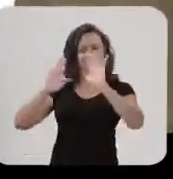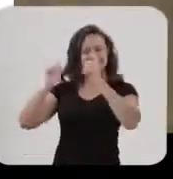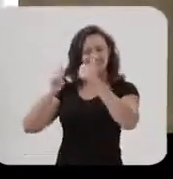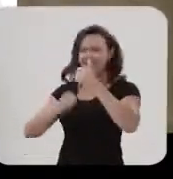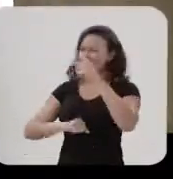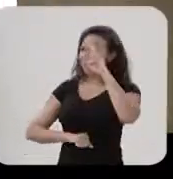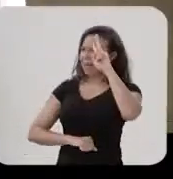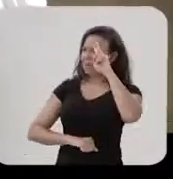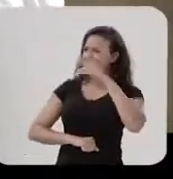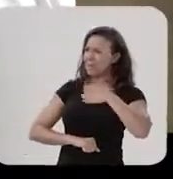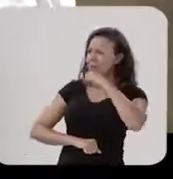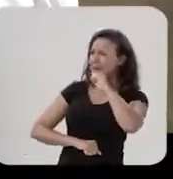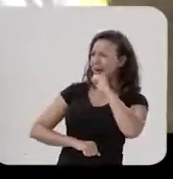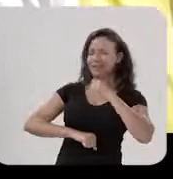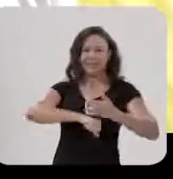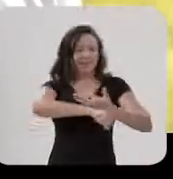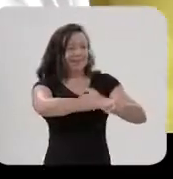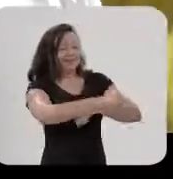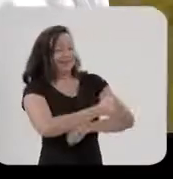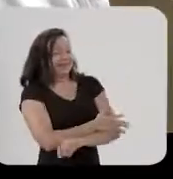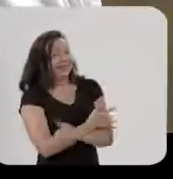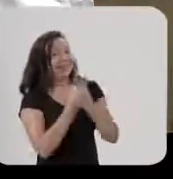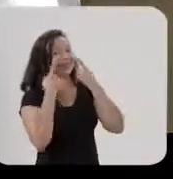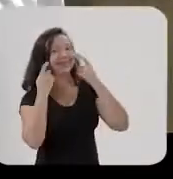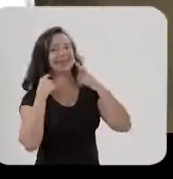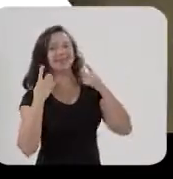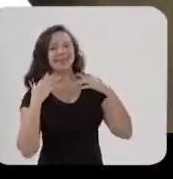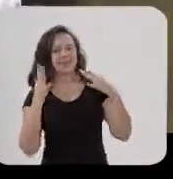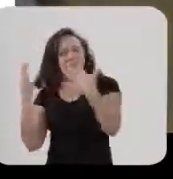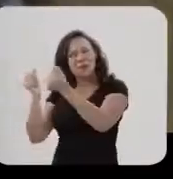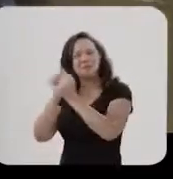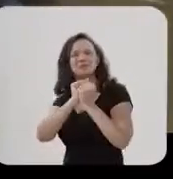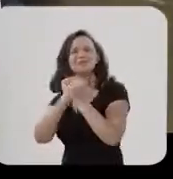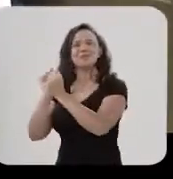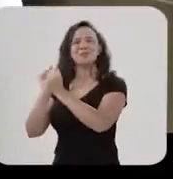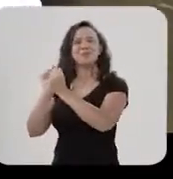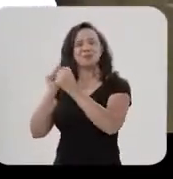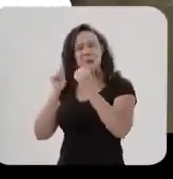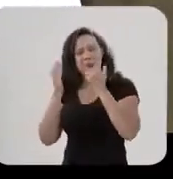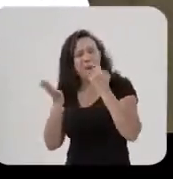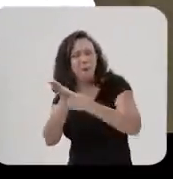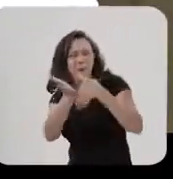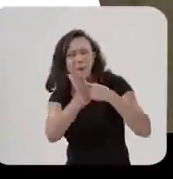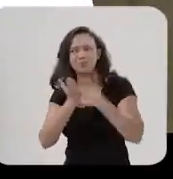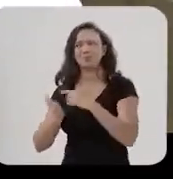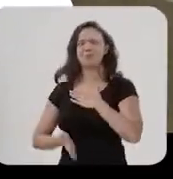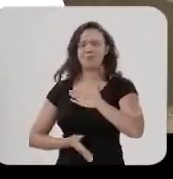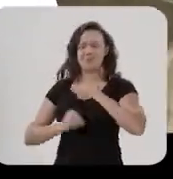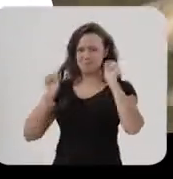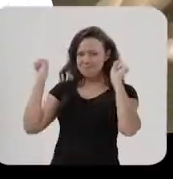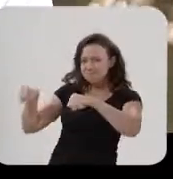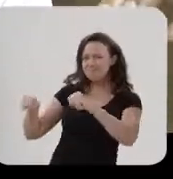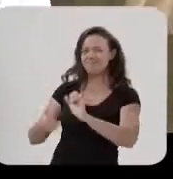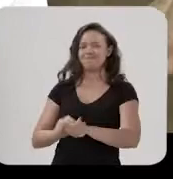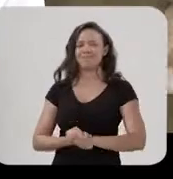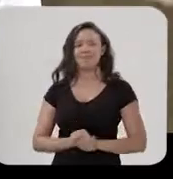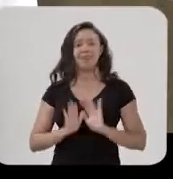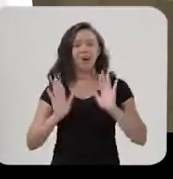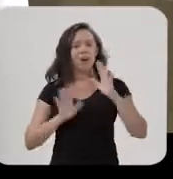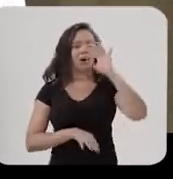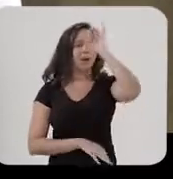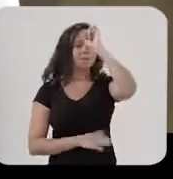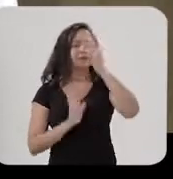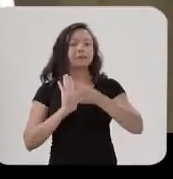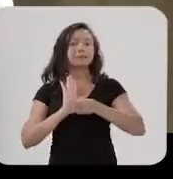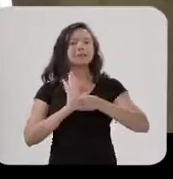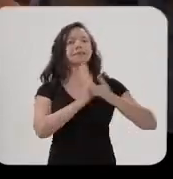gente. Lembrou do meu pai, foi? Arrepiado, oh, meu amor. Vamos junto, viu? Vamos junto. Conta comigo, meu amor. Quando se